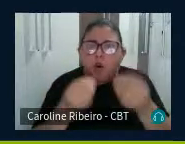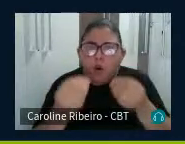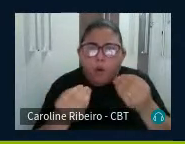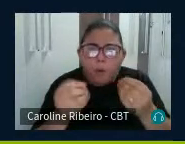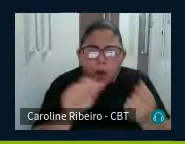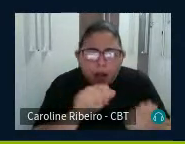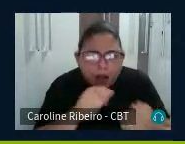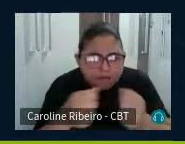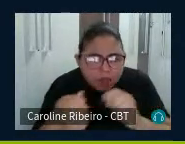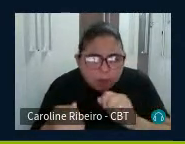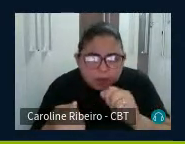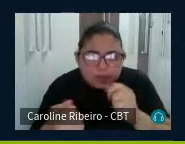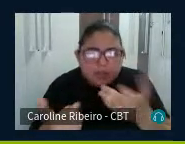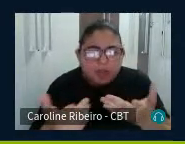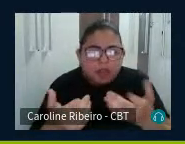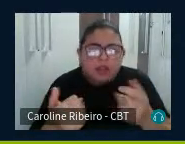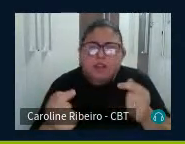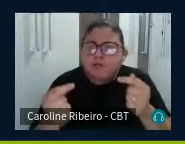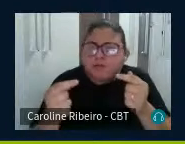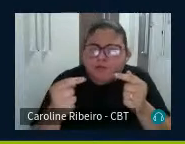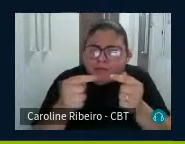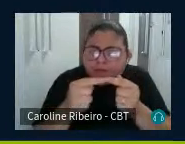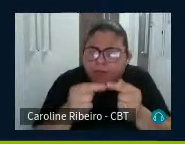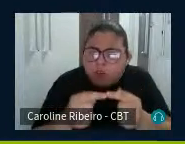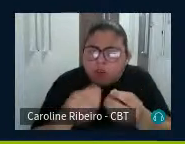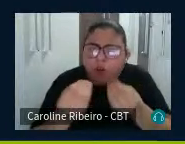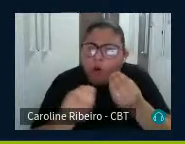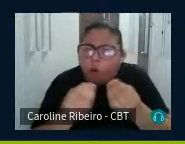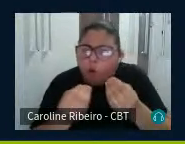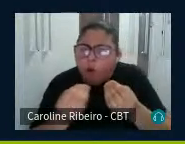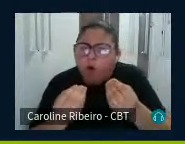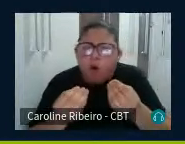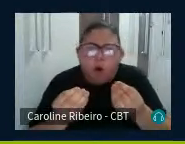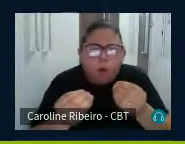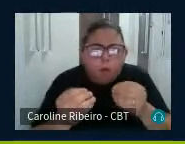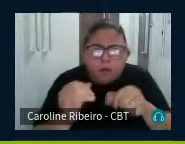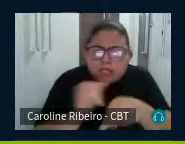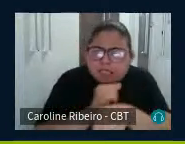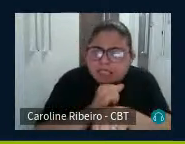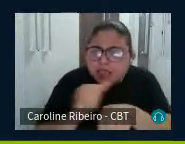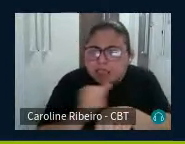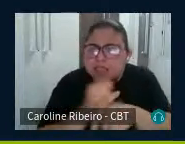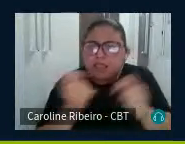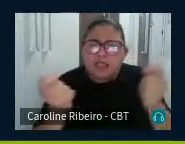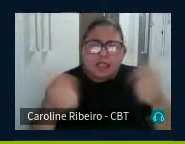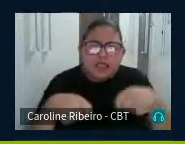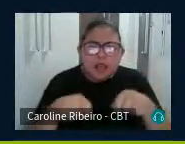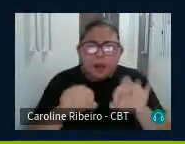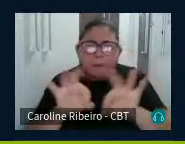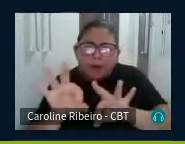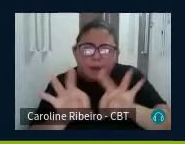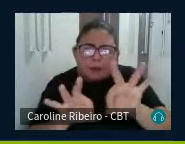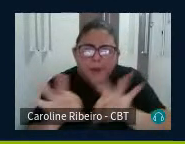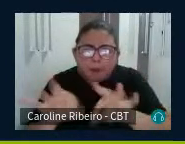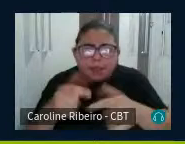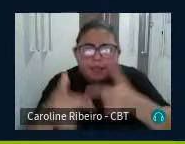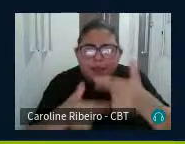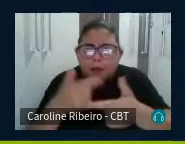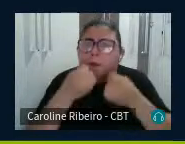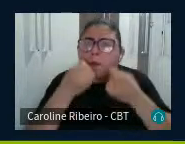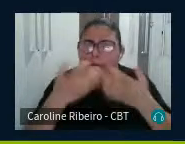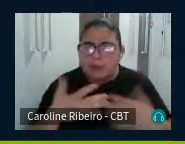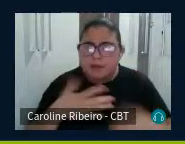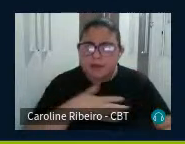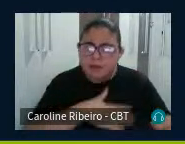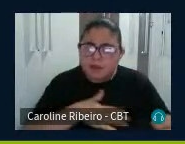gente vem trabalhando para ver qual a melhor maneira, né, da gente conseguir fazer esse trabalho, não só para